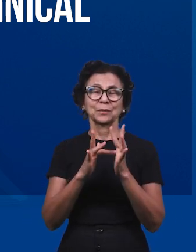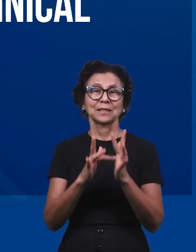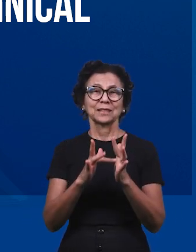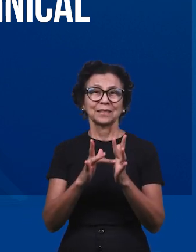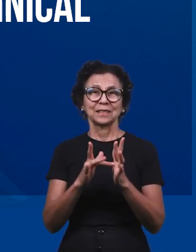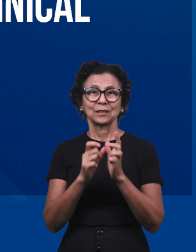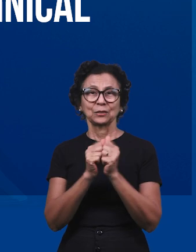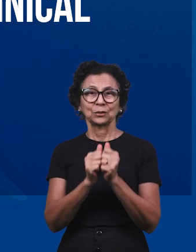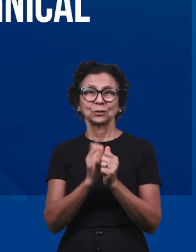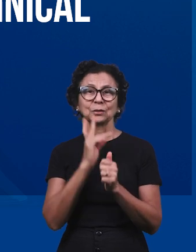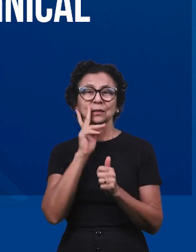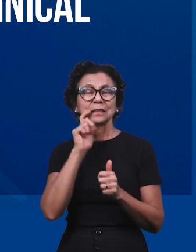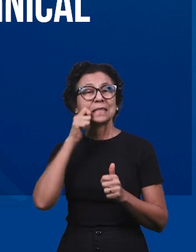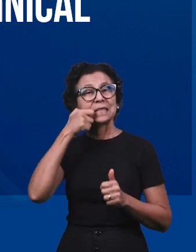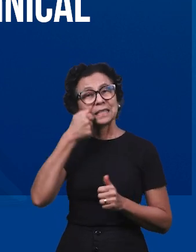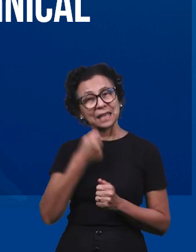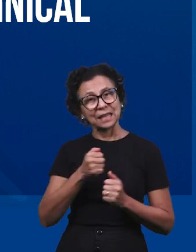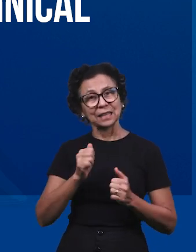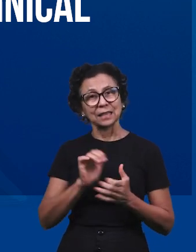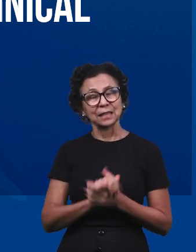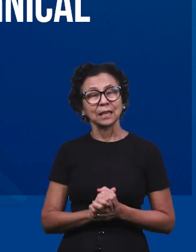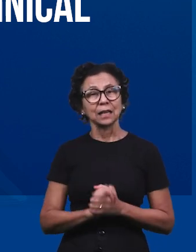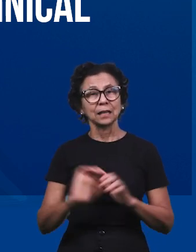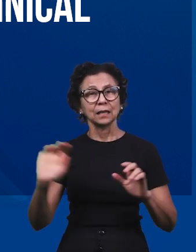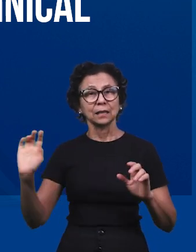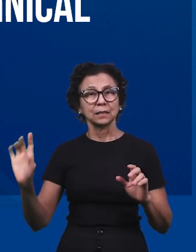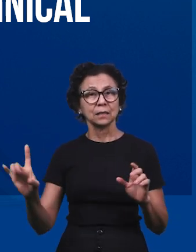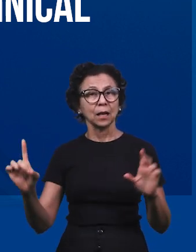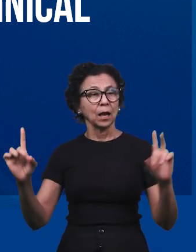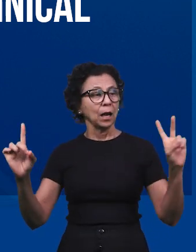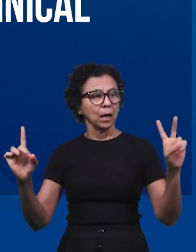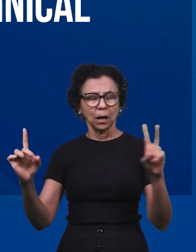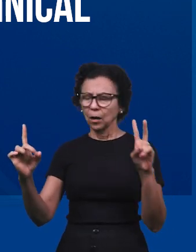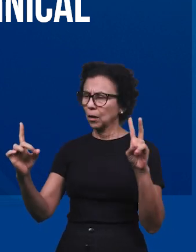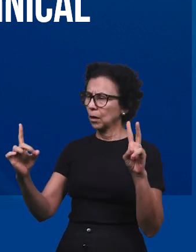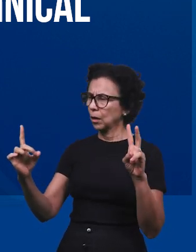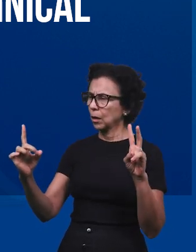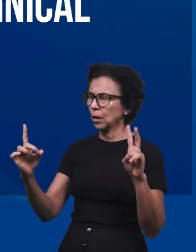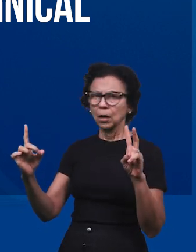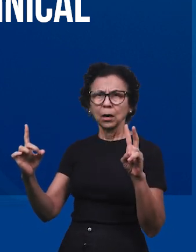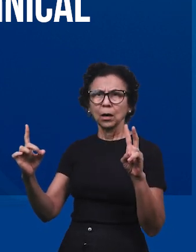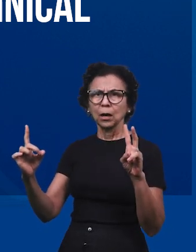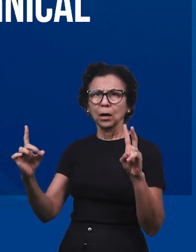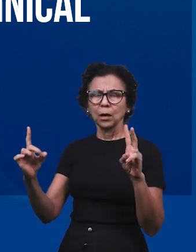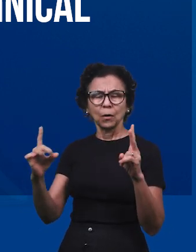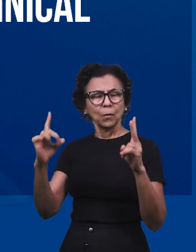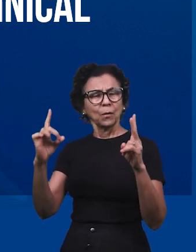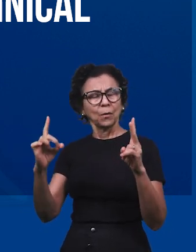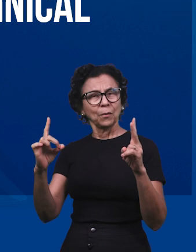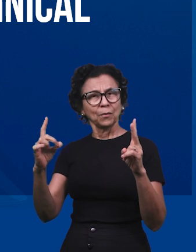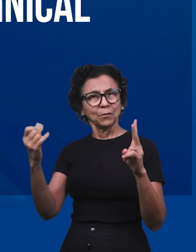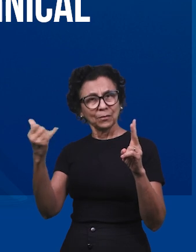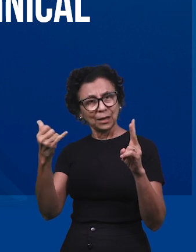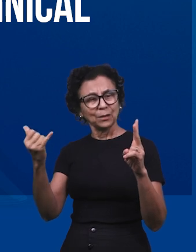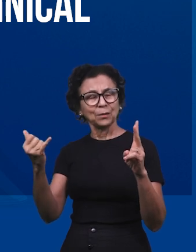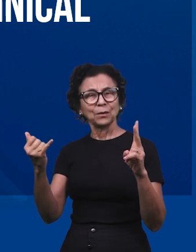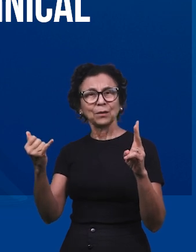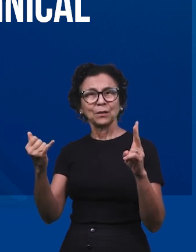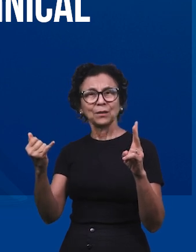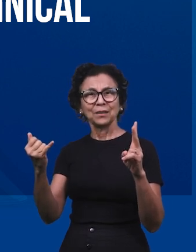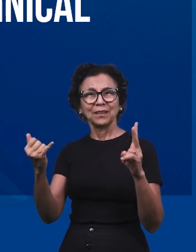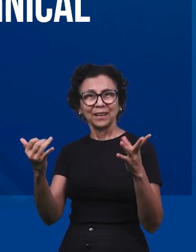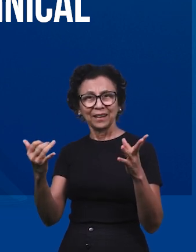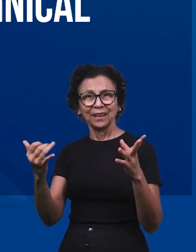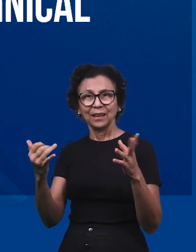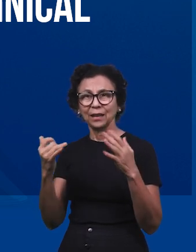foram abertos e conheceram Jesus. Ou seja, Jesus se revelou a eles no partir do pão,